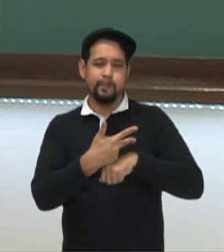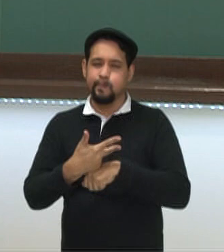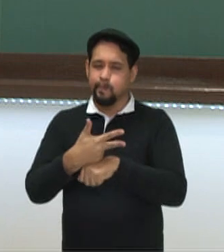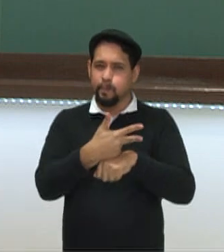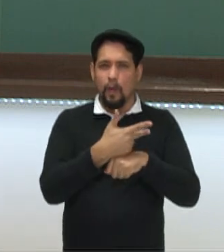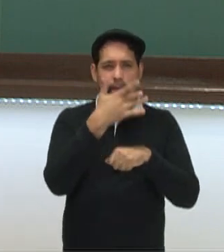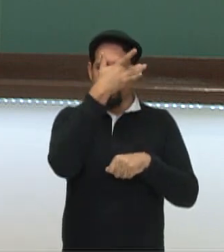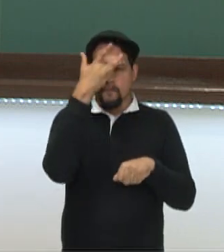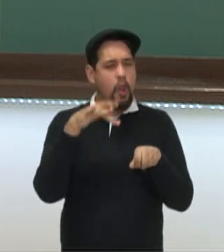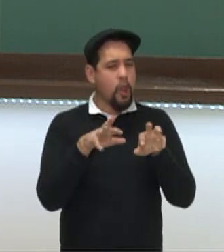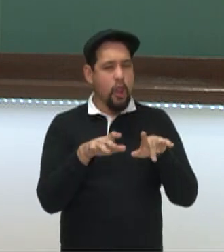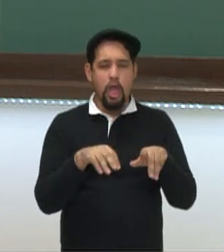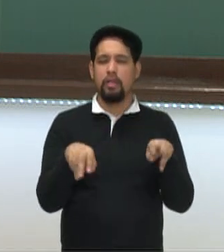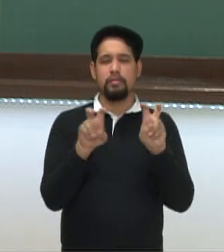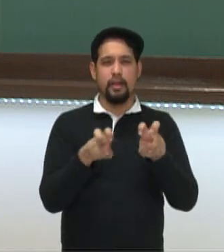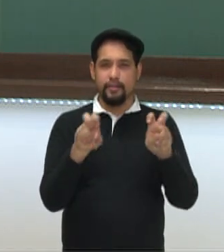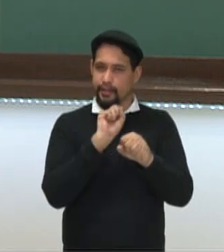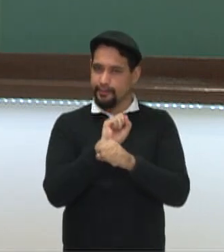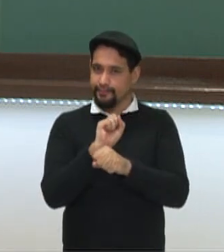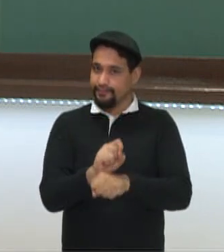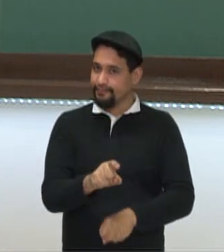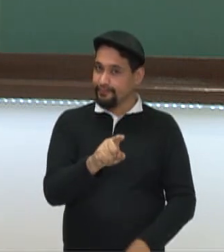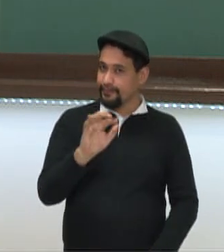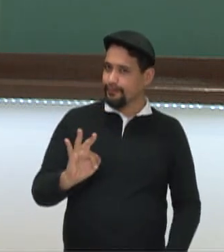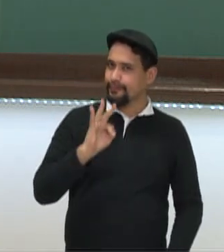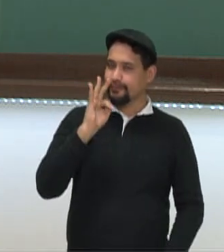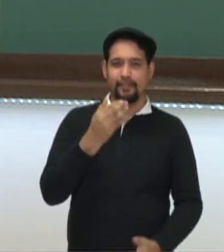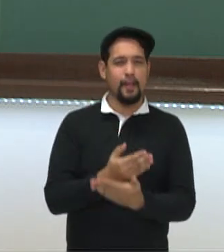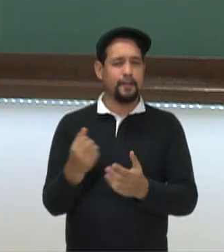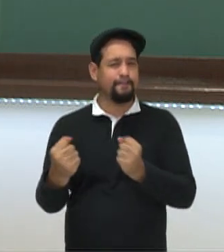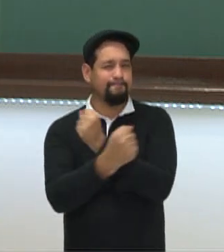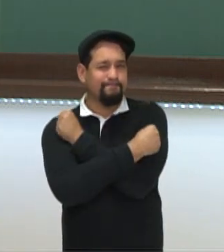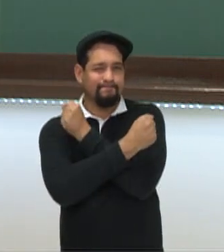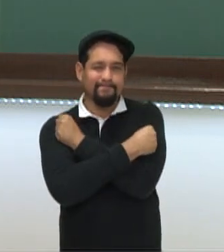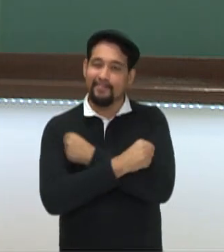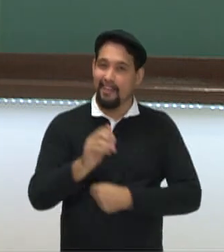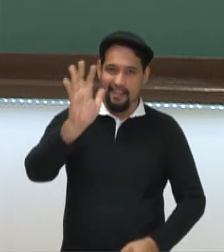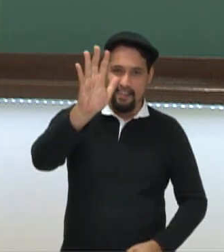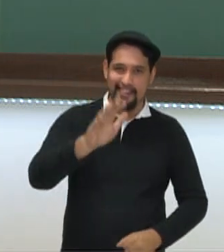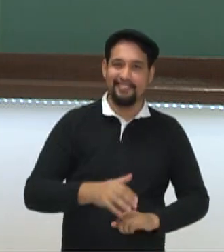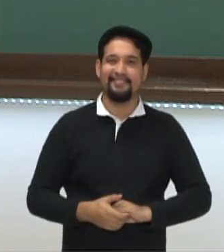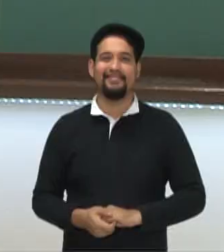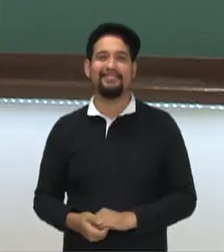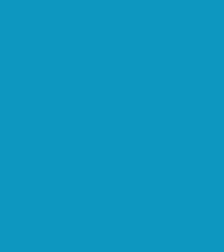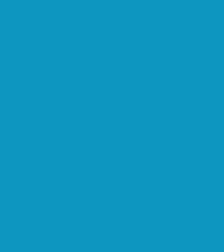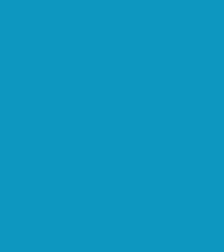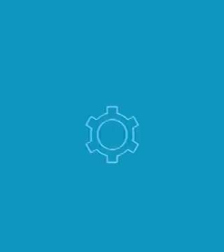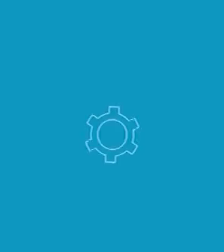técnicos, e é isso aí. Te espero na próxima aula, um abraço e até breve.